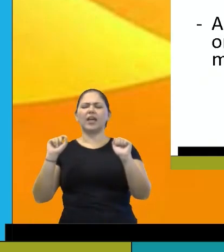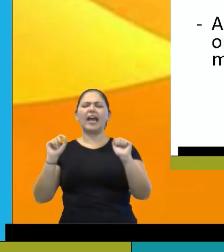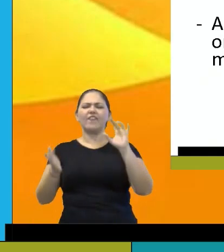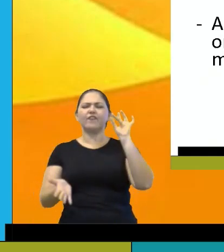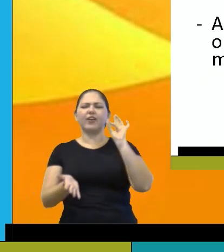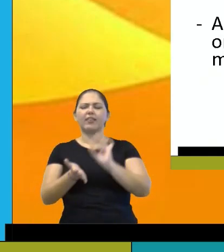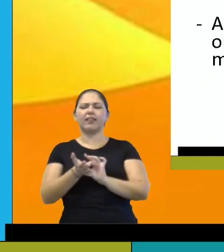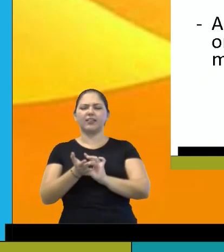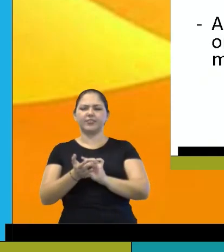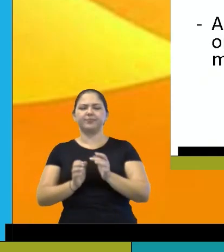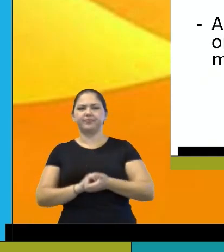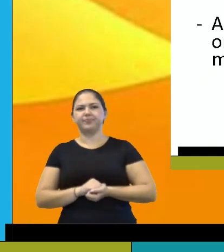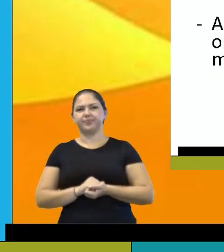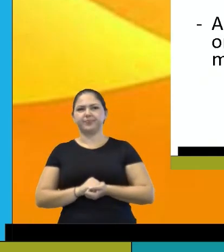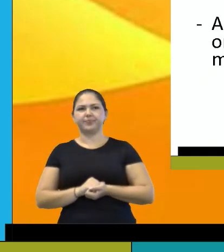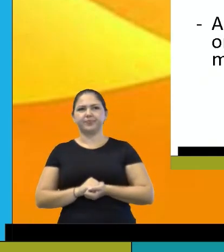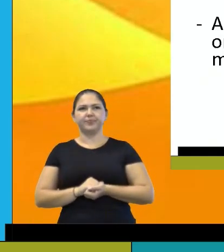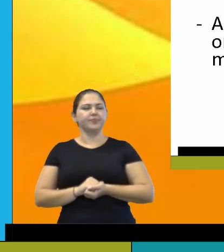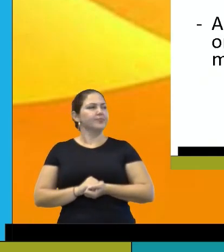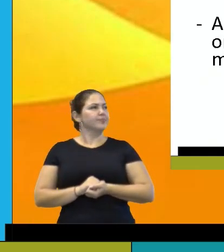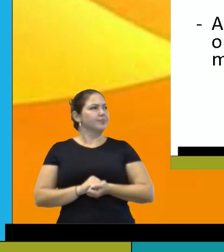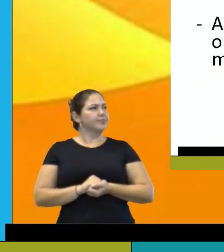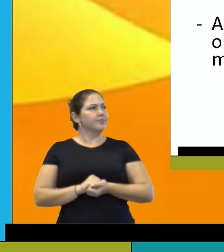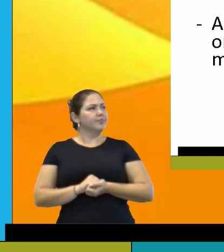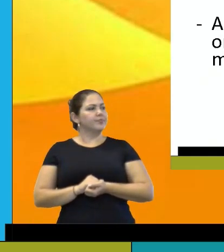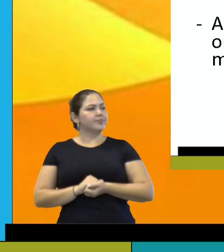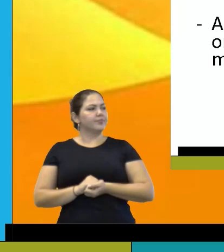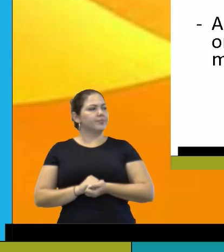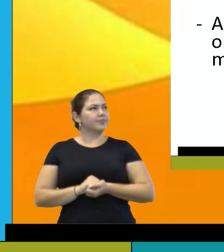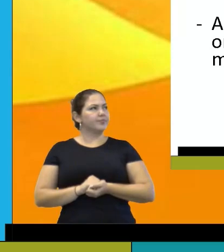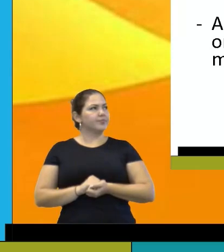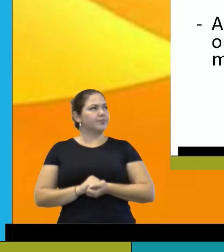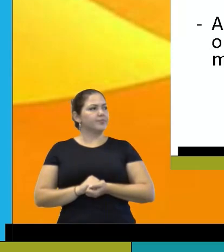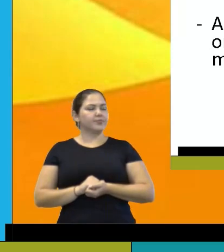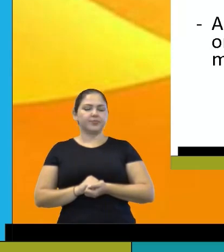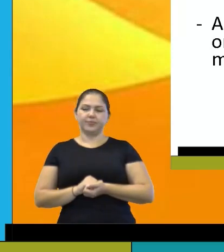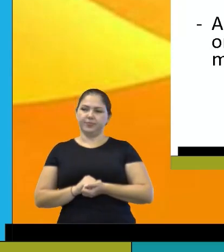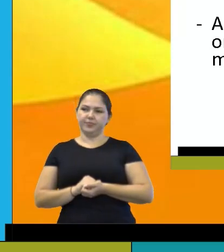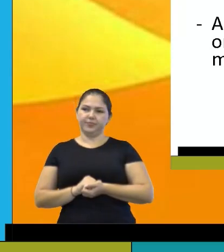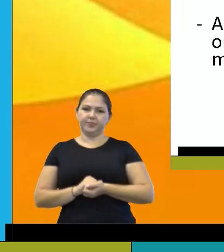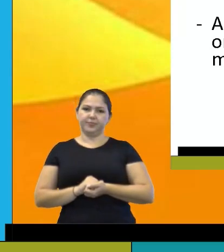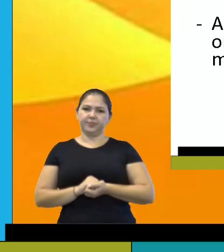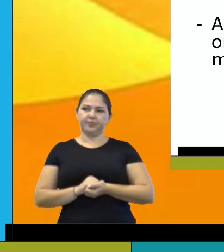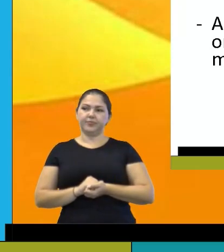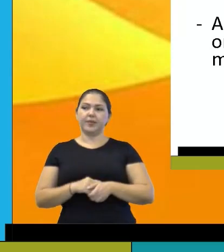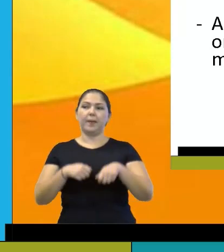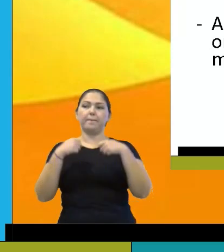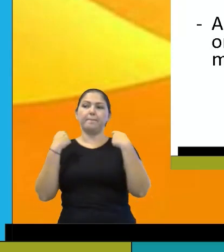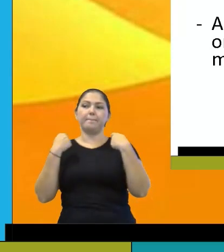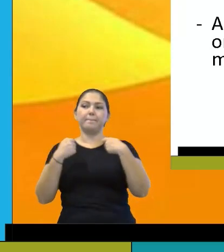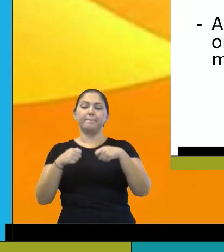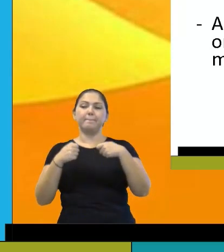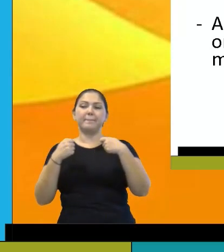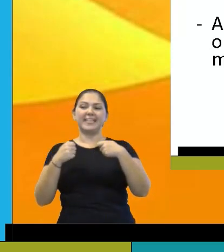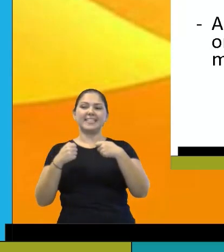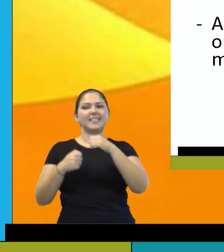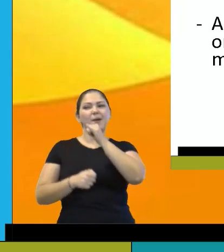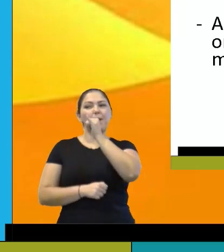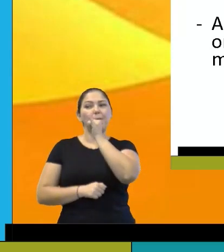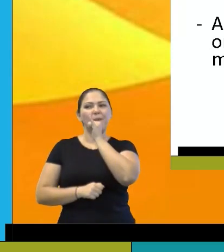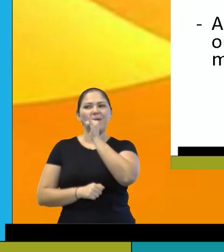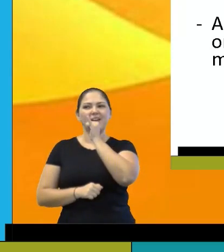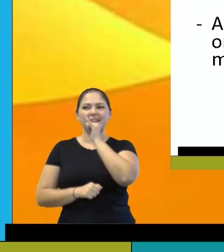ele está dizendo que o bom governante é aquele que deve fazer bom uso das